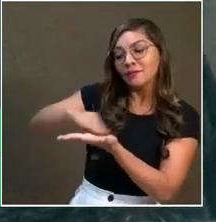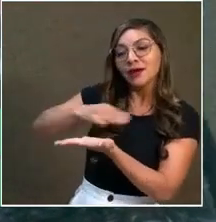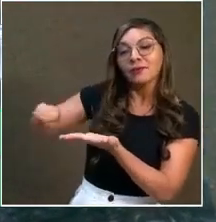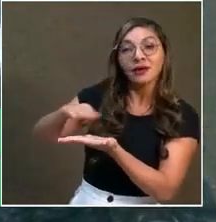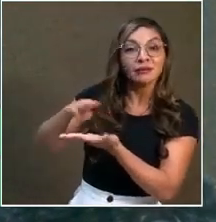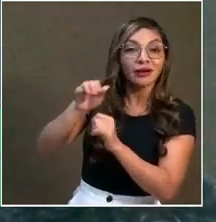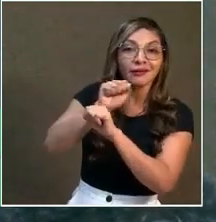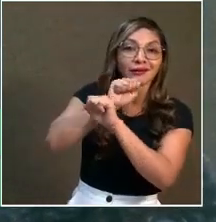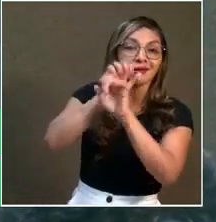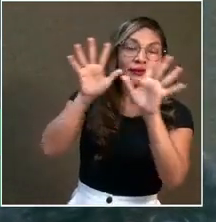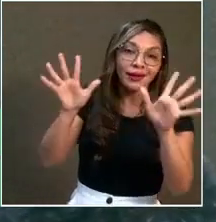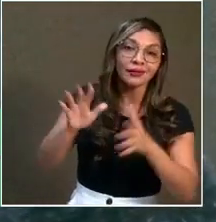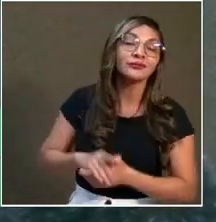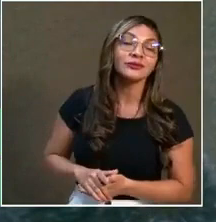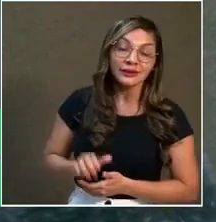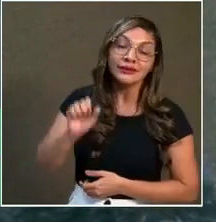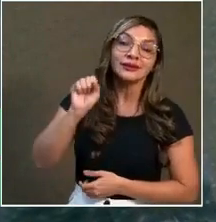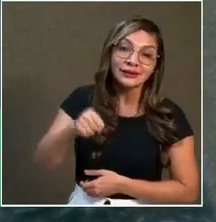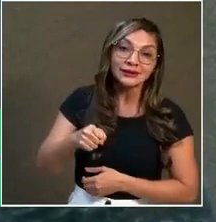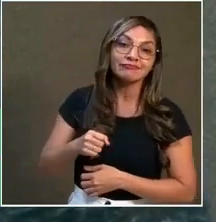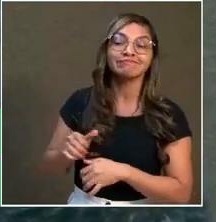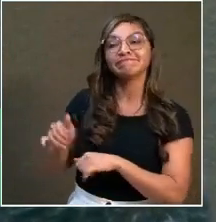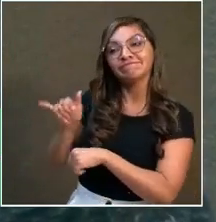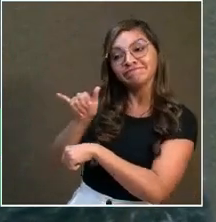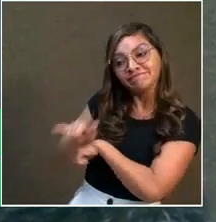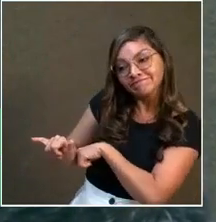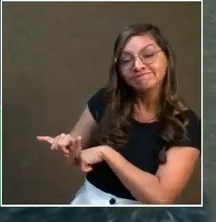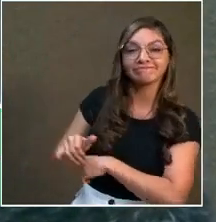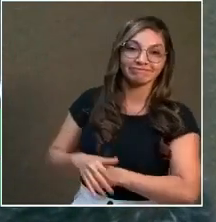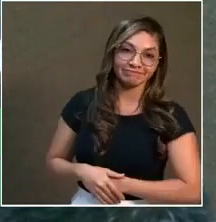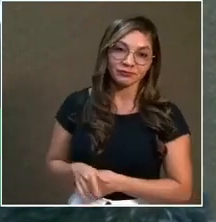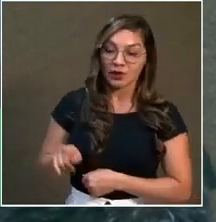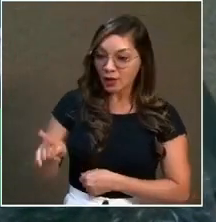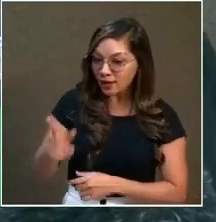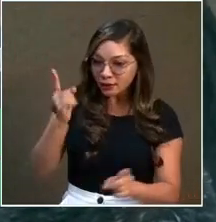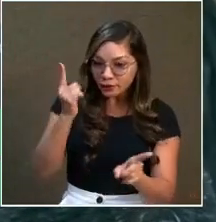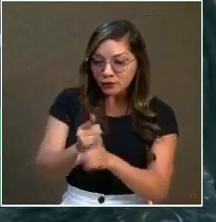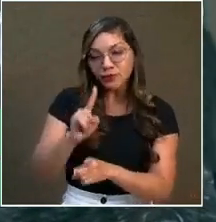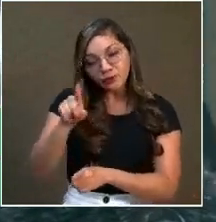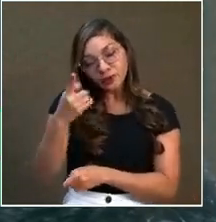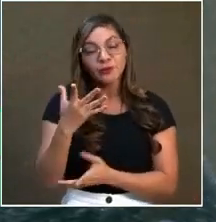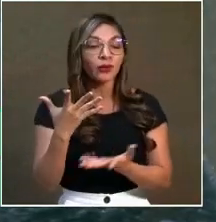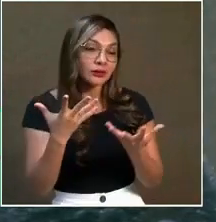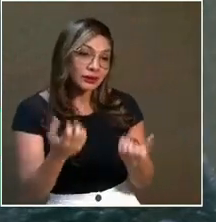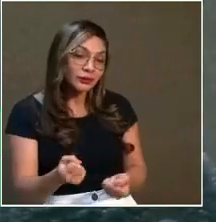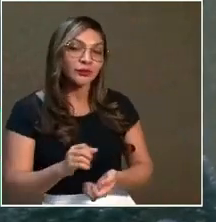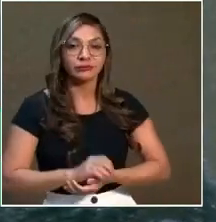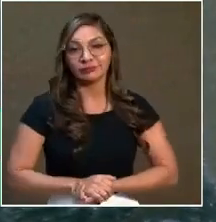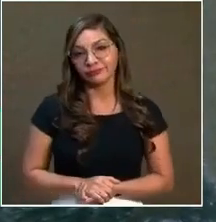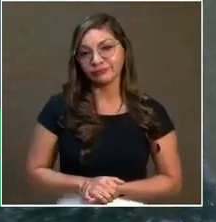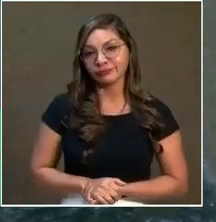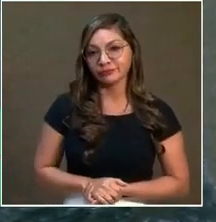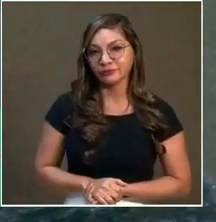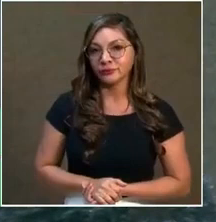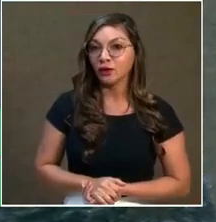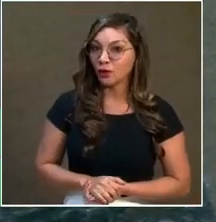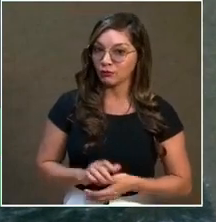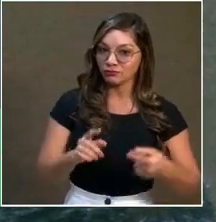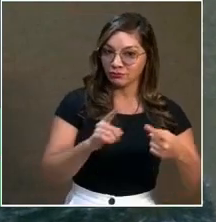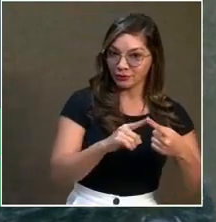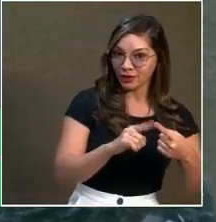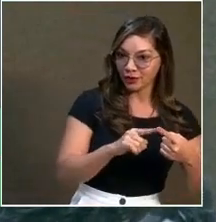ficou muito claro que teve sim a traição. Ele descobriu e ele aceitou. Vejam, no primeiro momento, e agora nós já estamos falando do